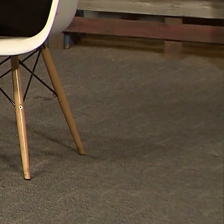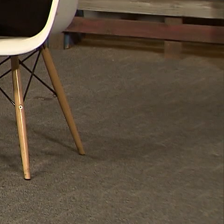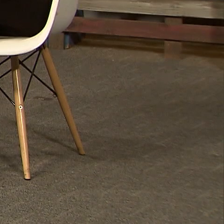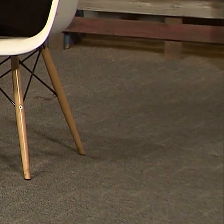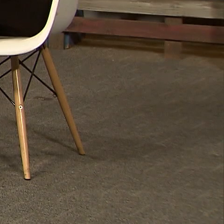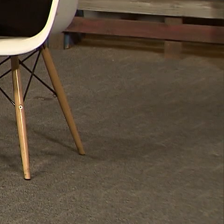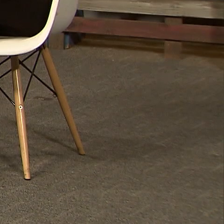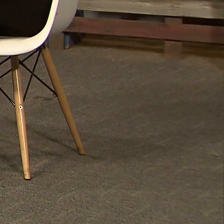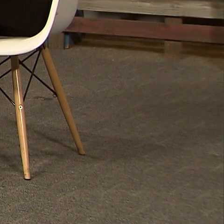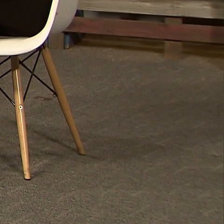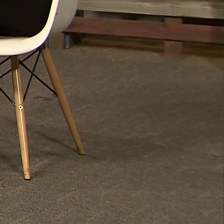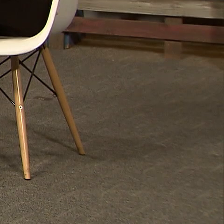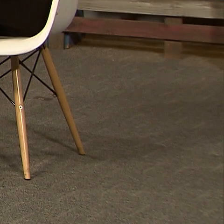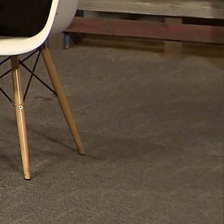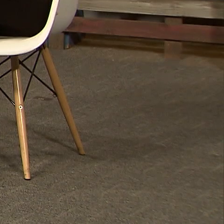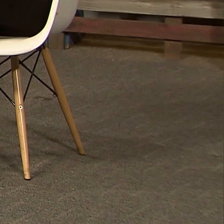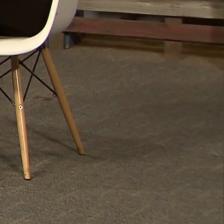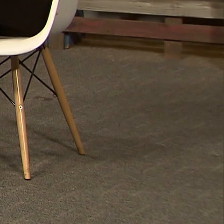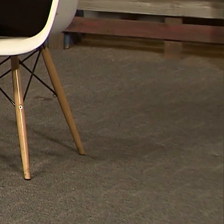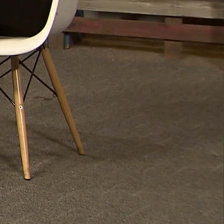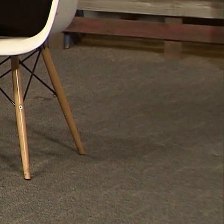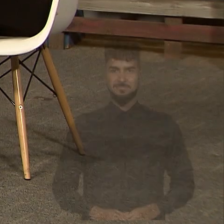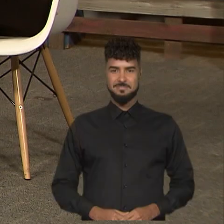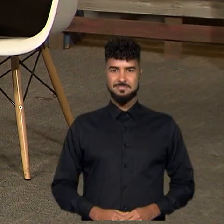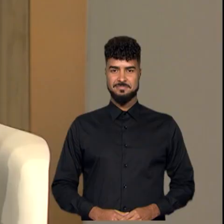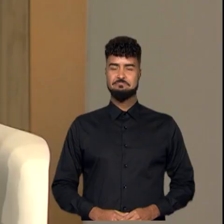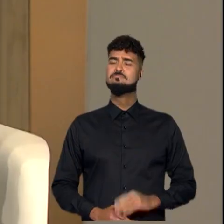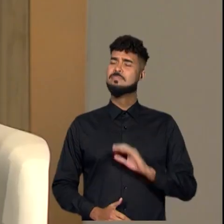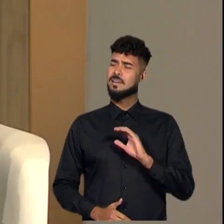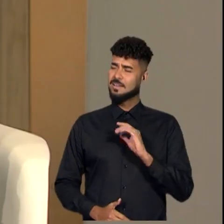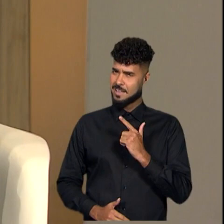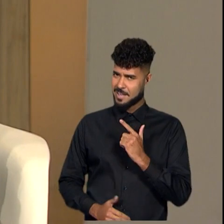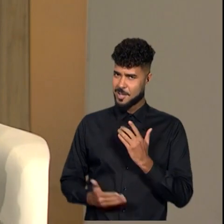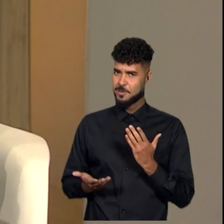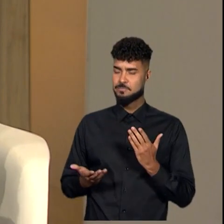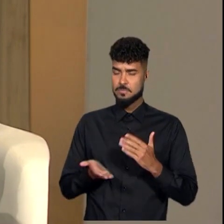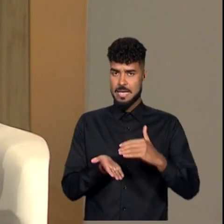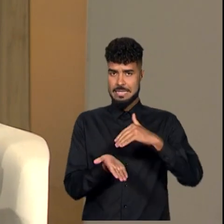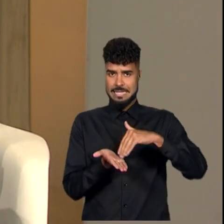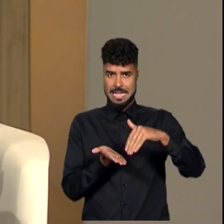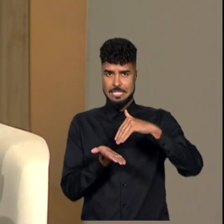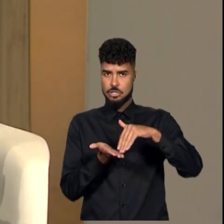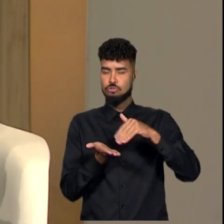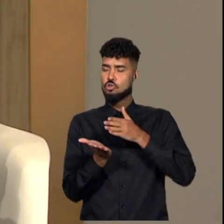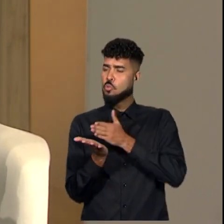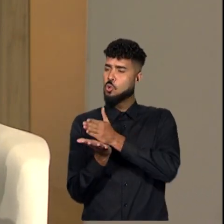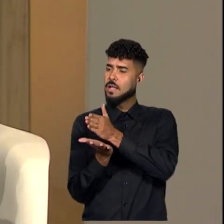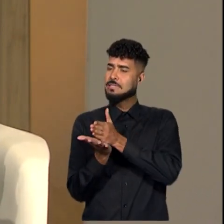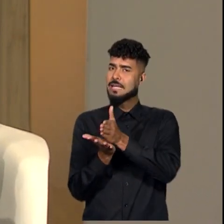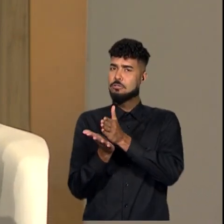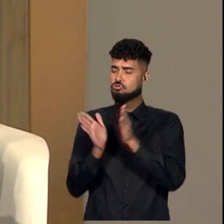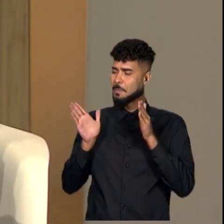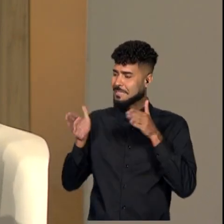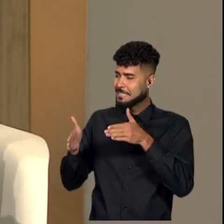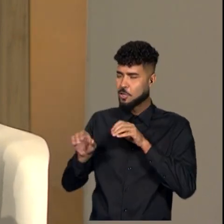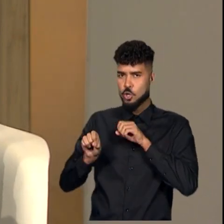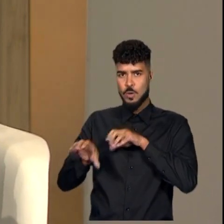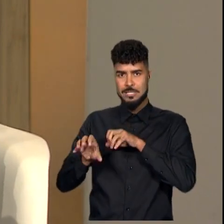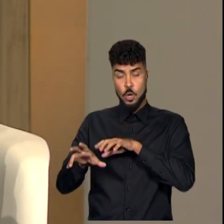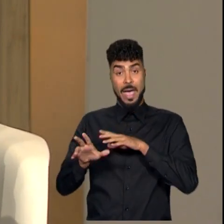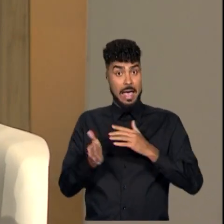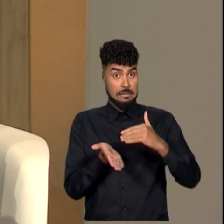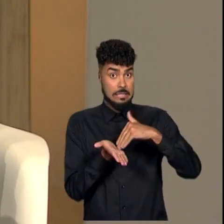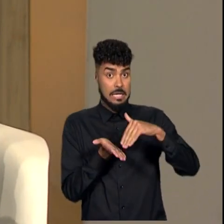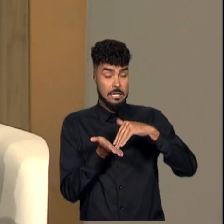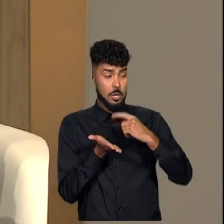e objetivos da SEMESP? Claro, a Secretaria de Modalidades Especializadas de Educação é uma secretaria